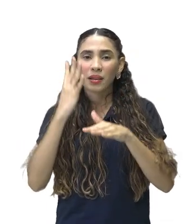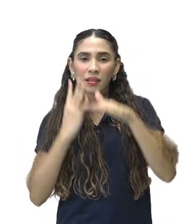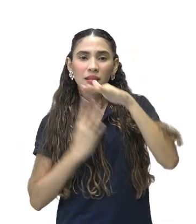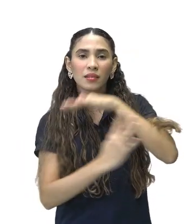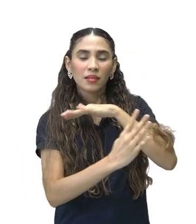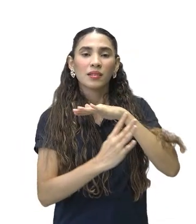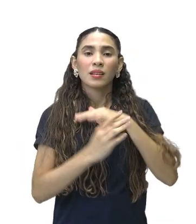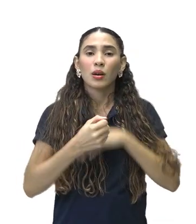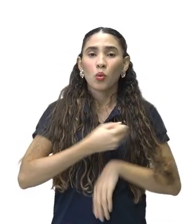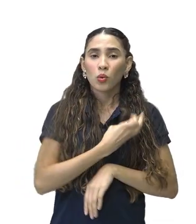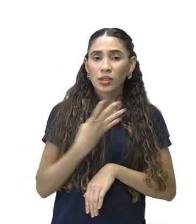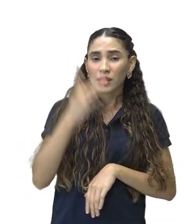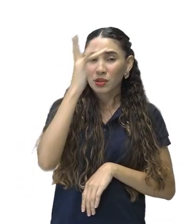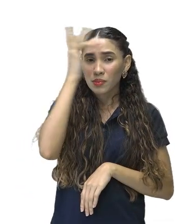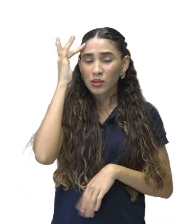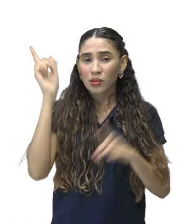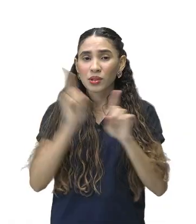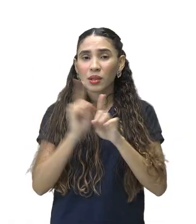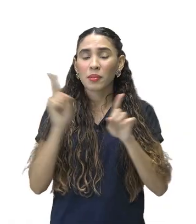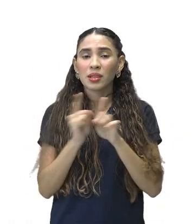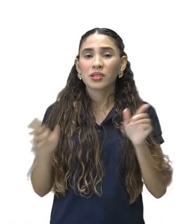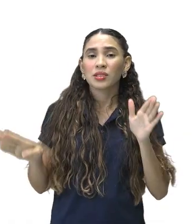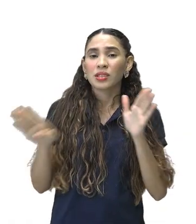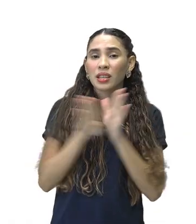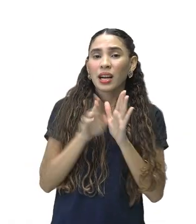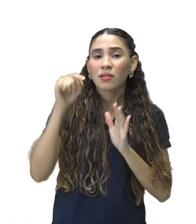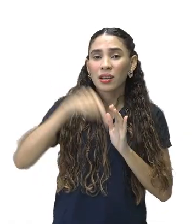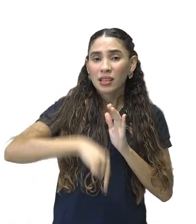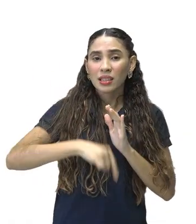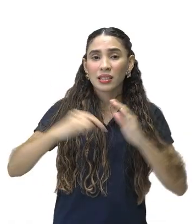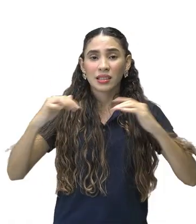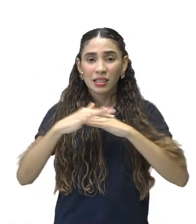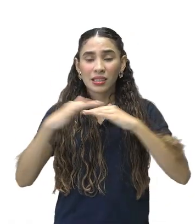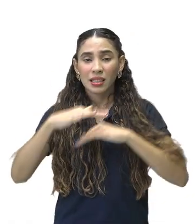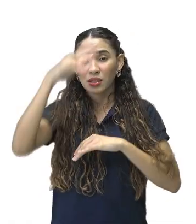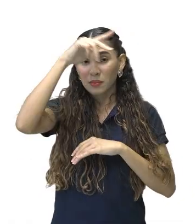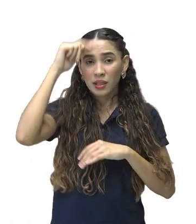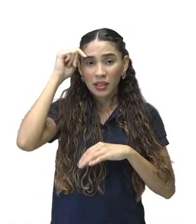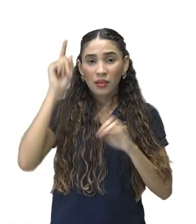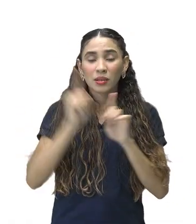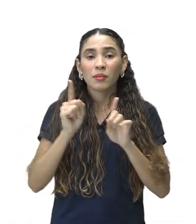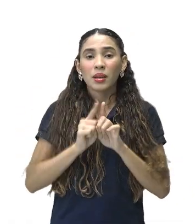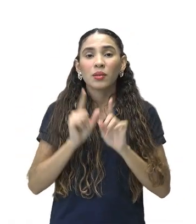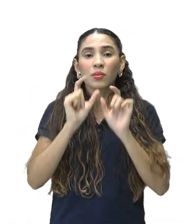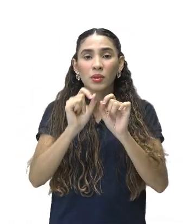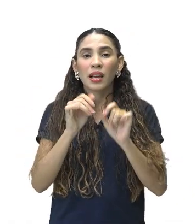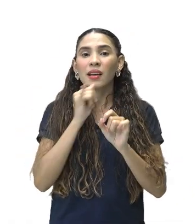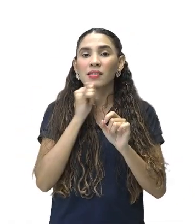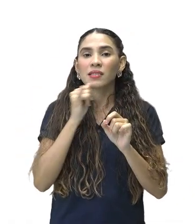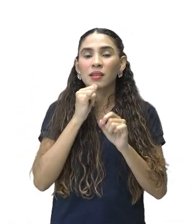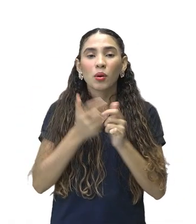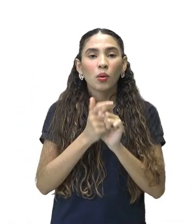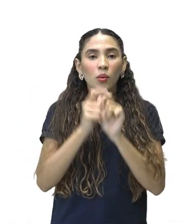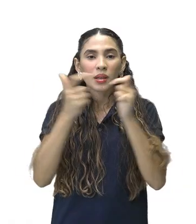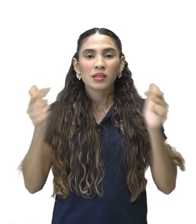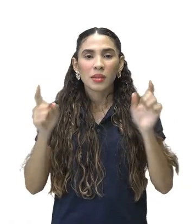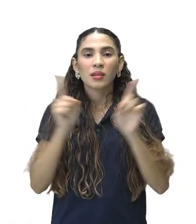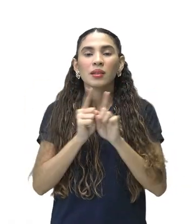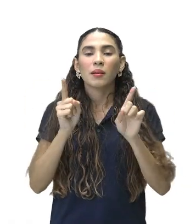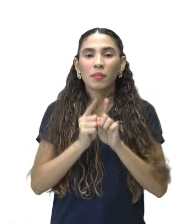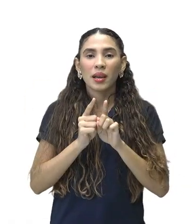imigração, dessa quantidade de pessoas que chegaram até a cidade de Manaus, né, foi assim o